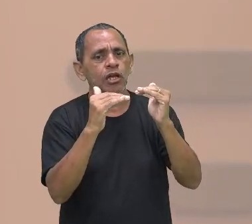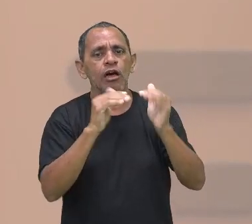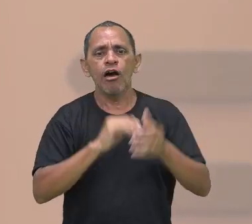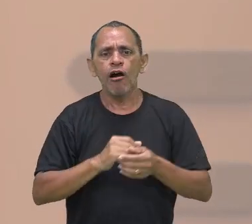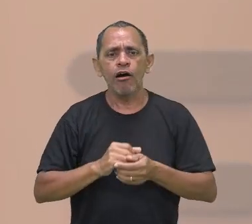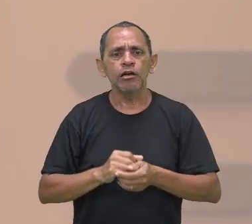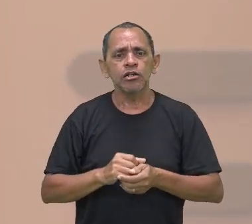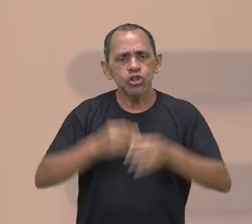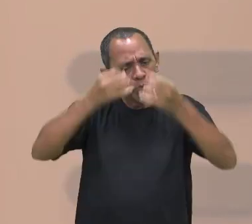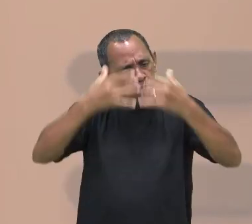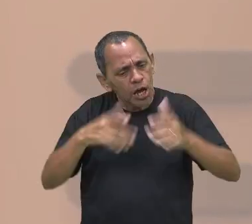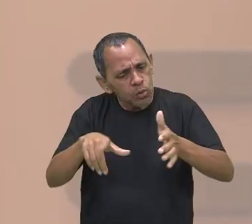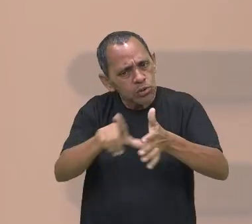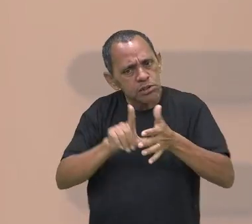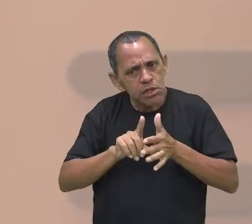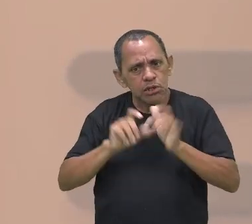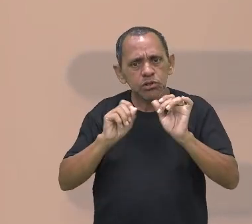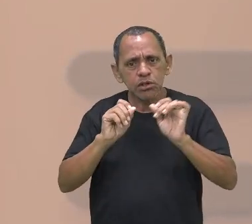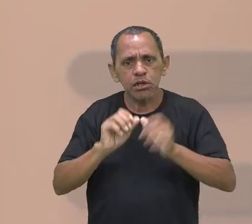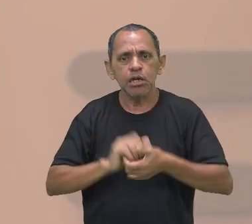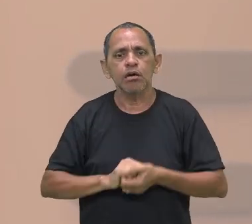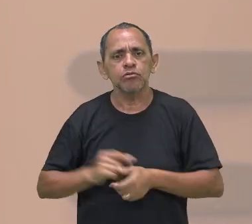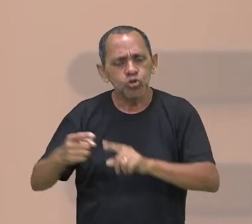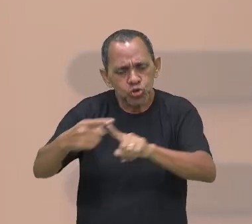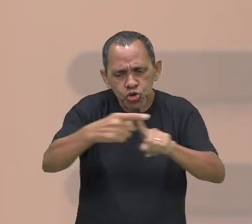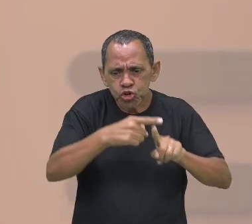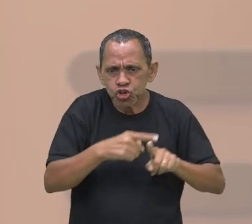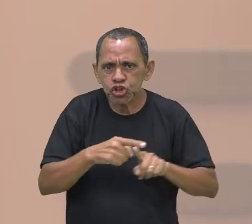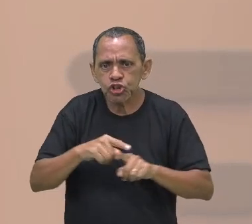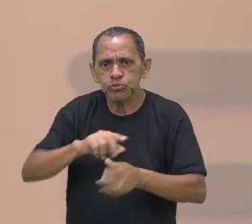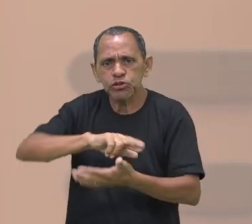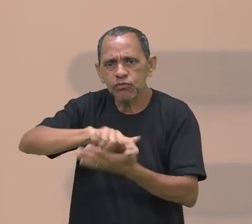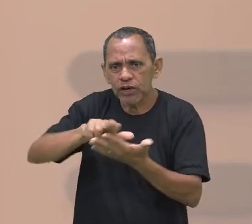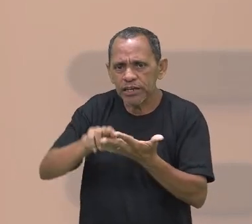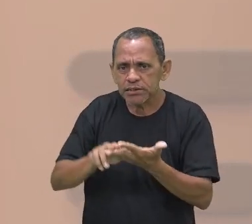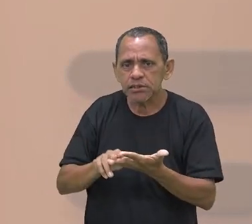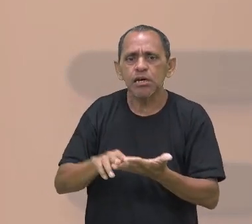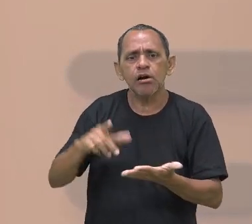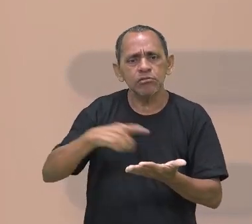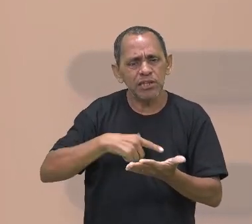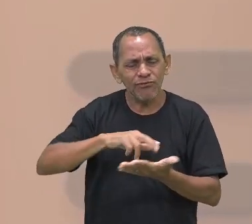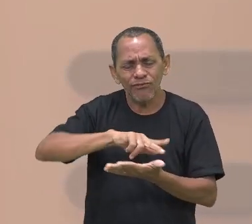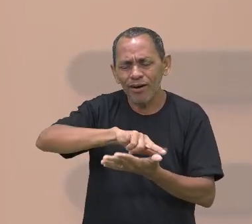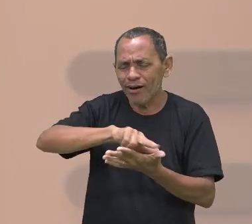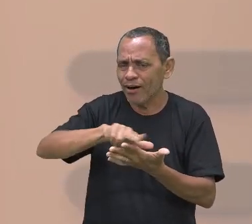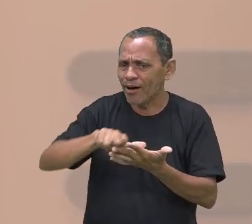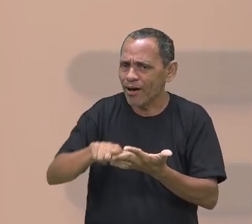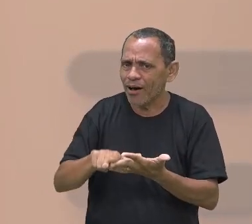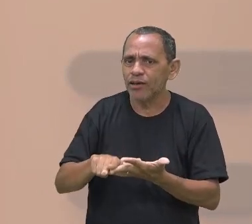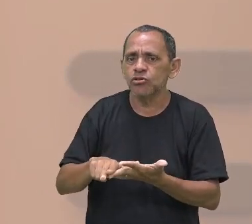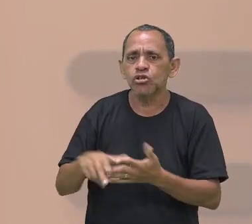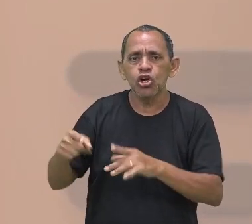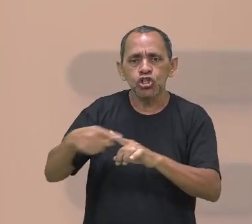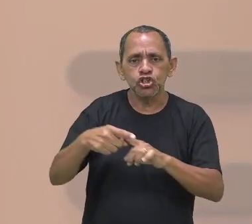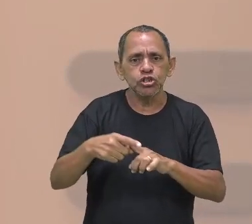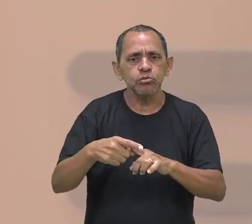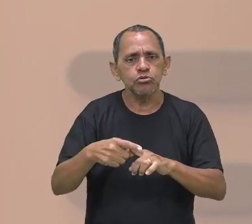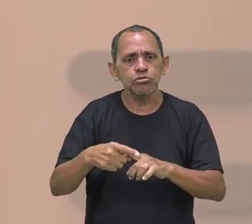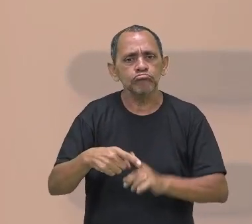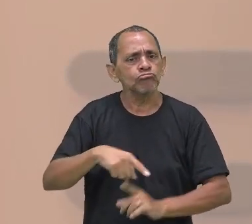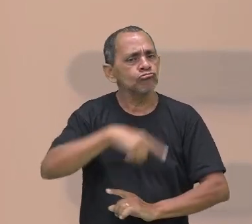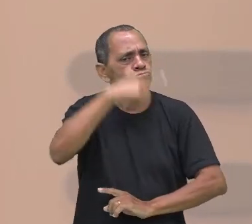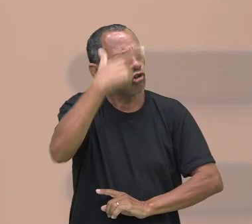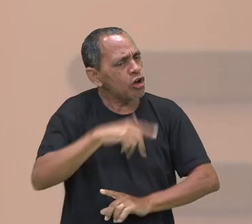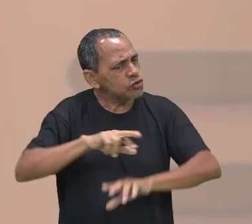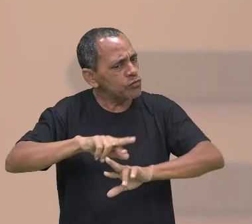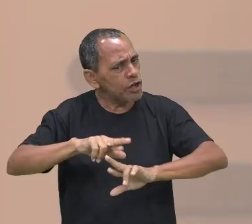está somente nessas questões, ela está em muitas outras questões. Somos diferentes enquanto